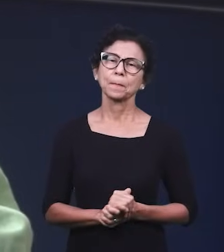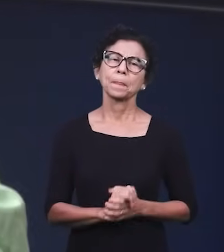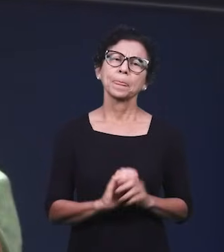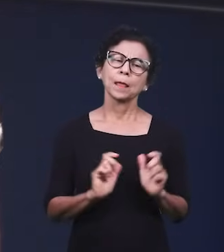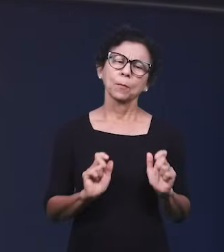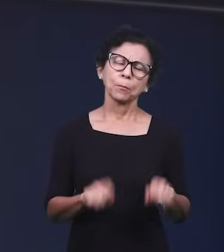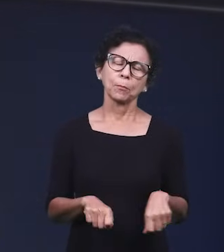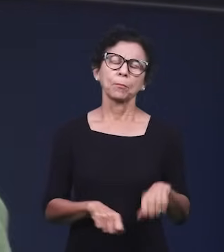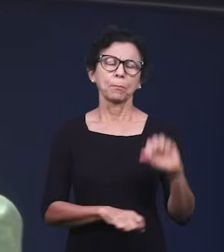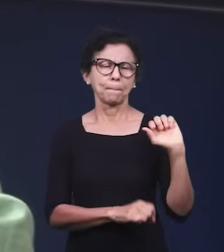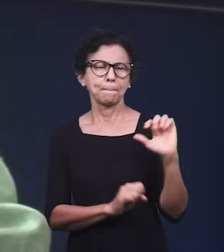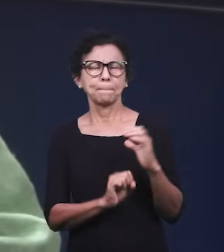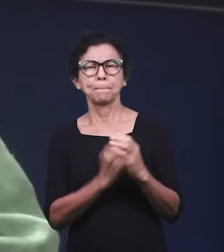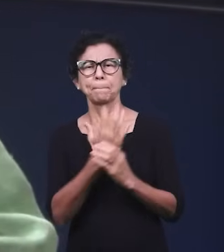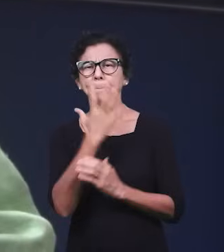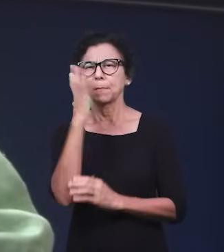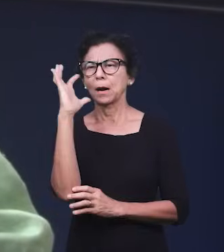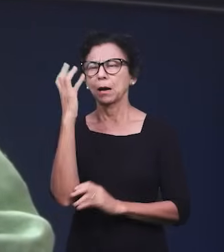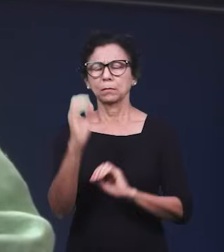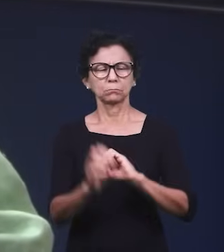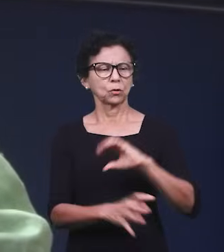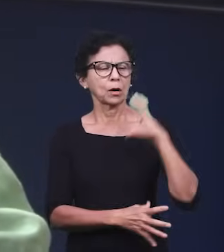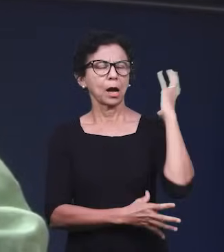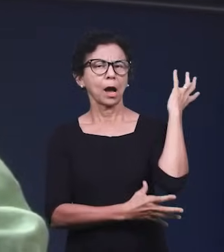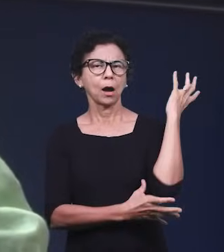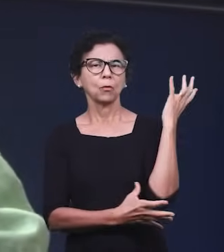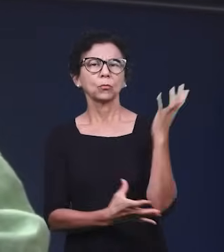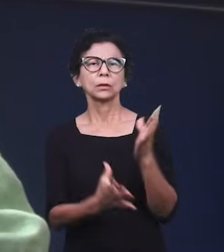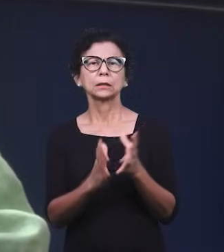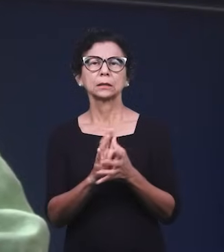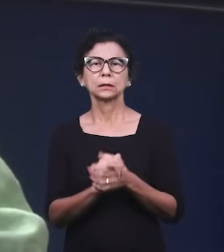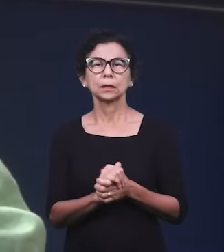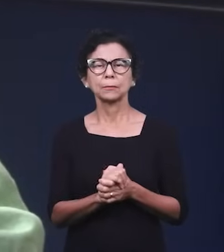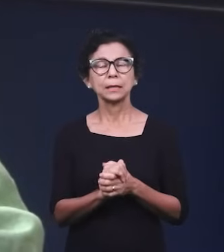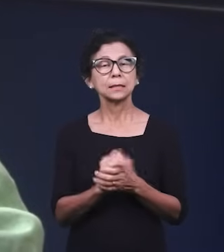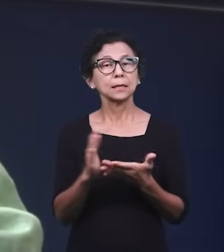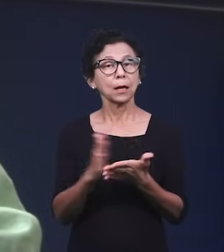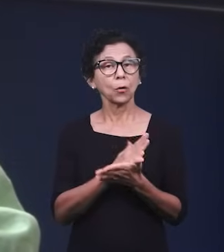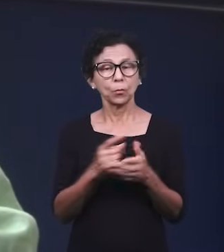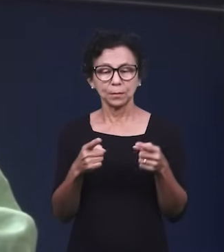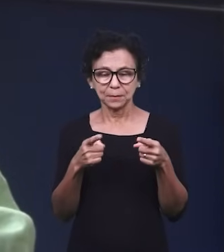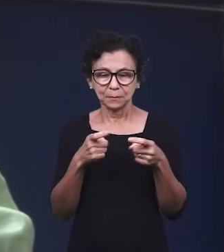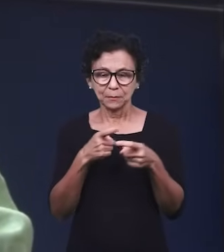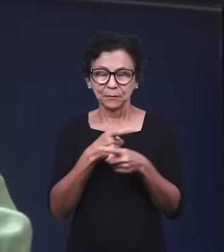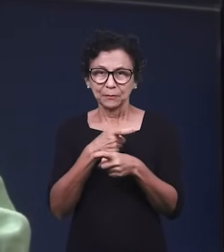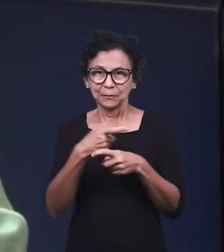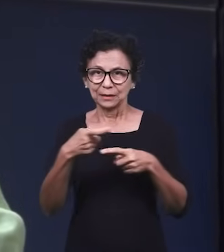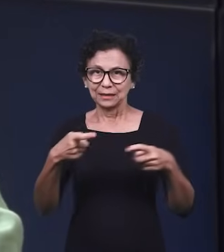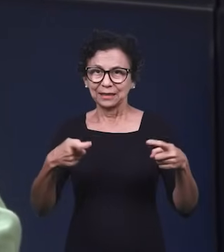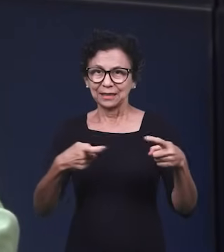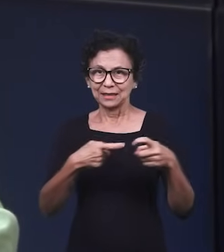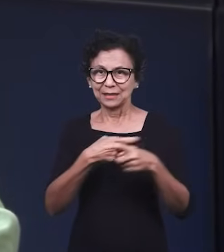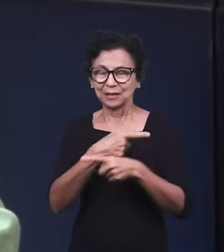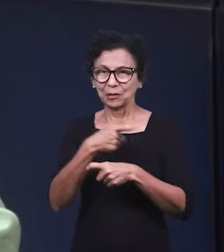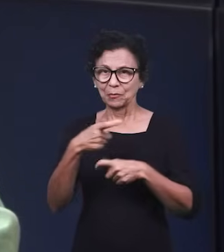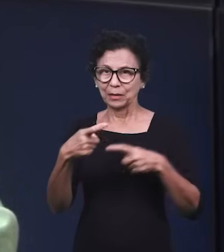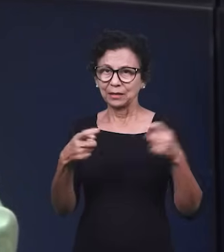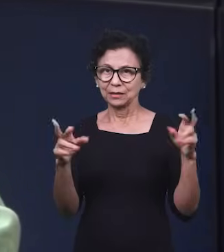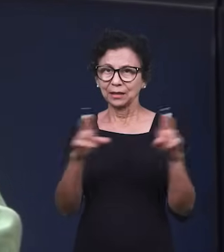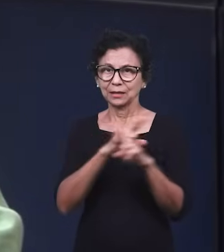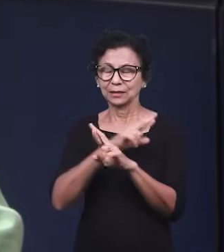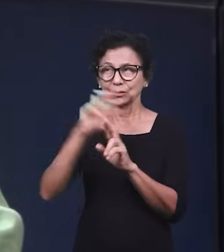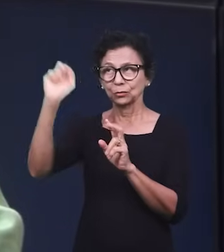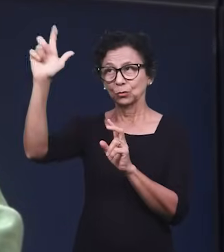pelas plantas como a gente já mencionou no início algumas algas também certas algumas bactérias e é um é um processo